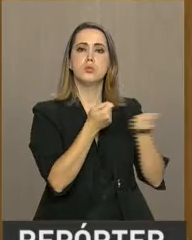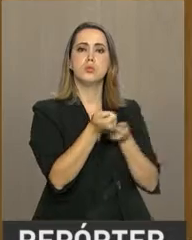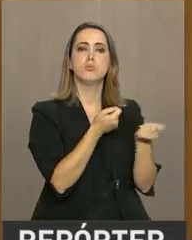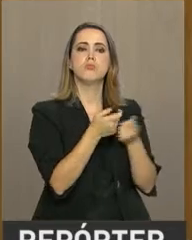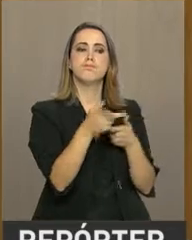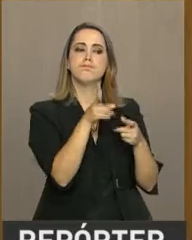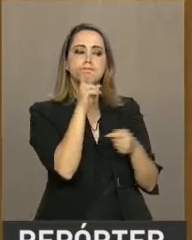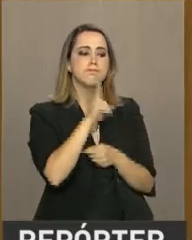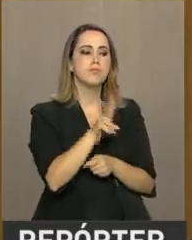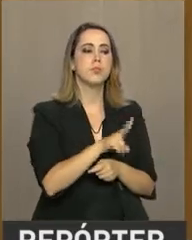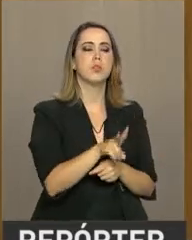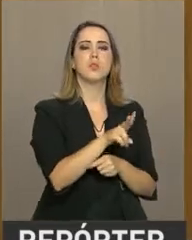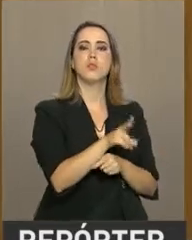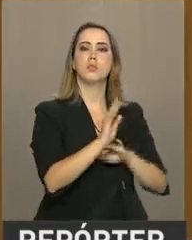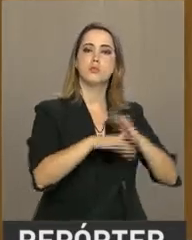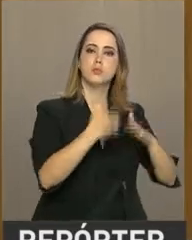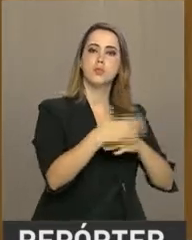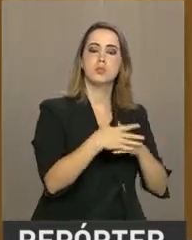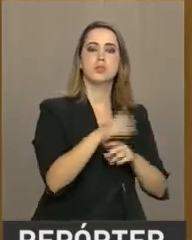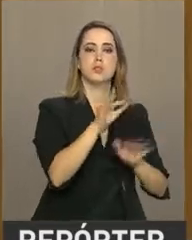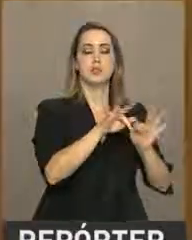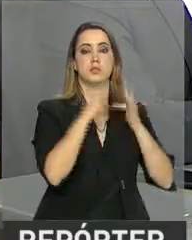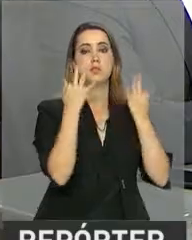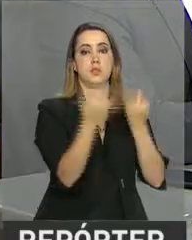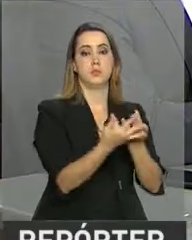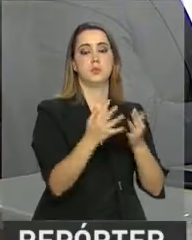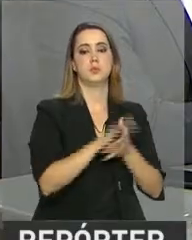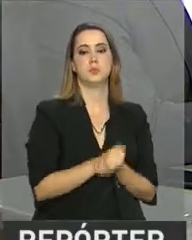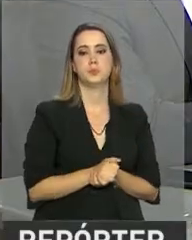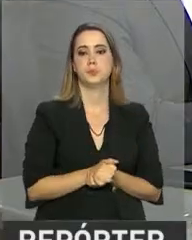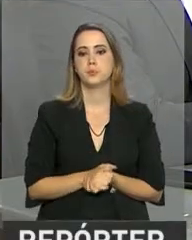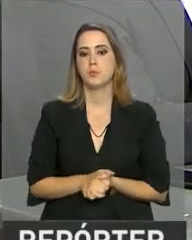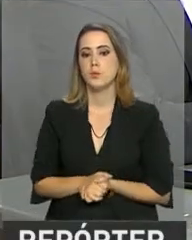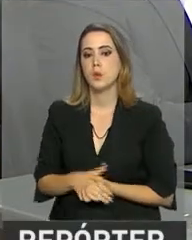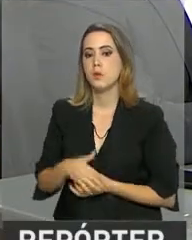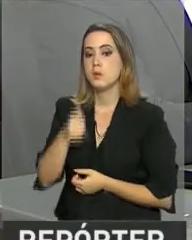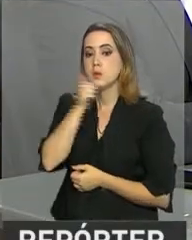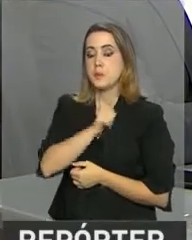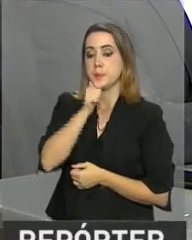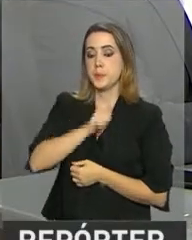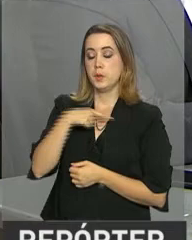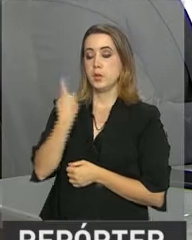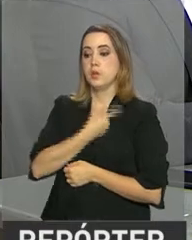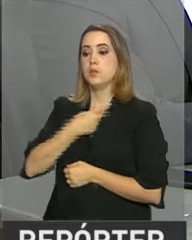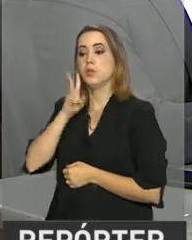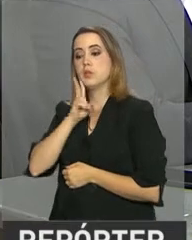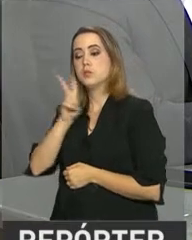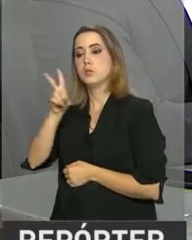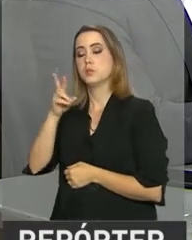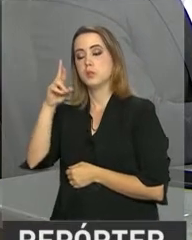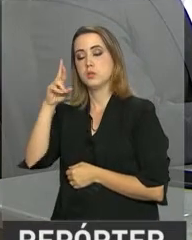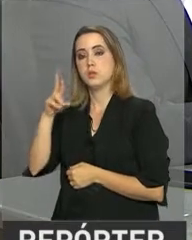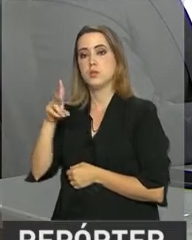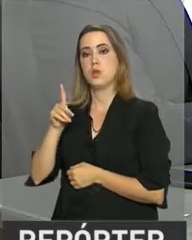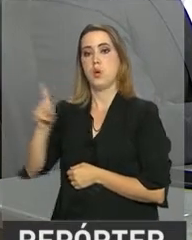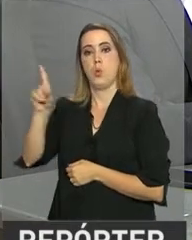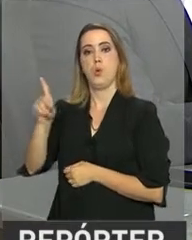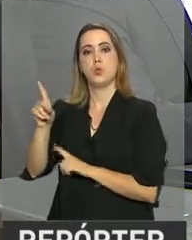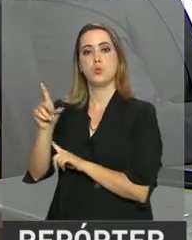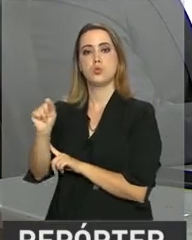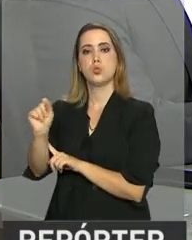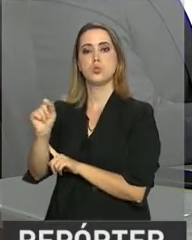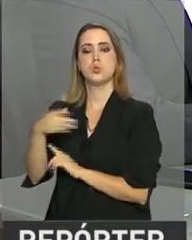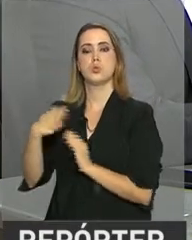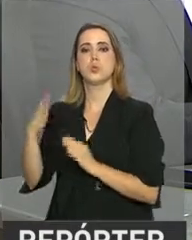da economia doméstica das famílias a gente ouviu aí o diretor da caixa econômica federal humberto marcos magalhães